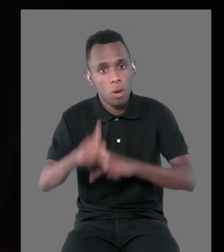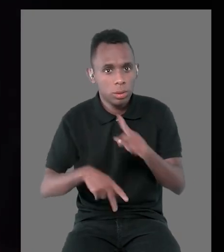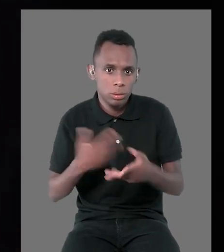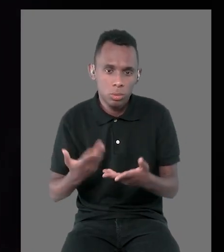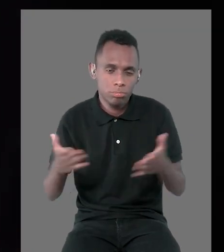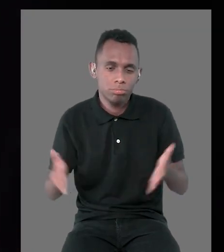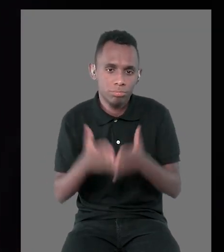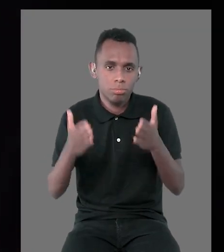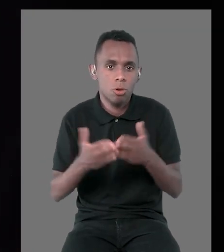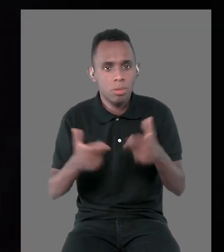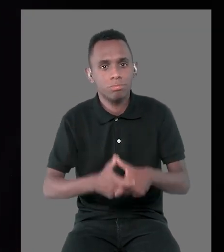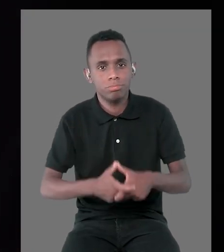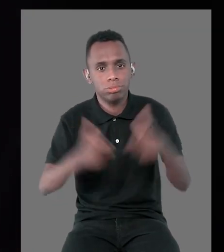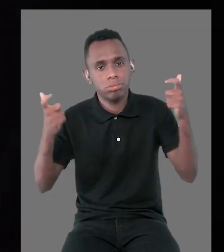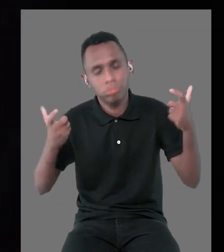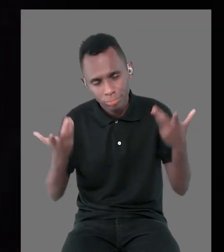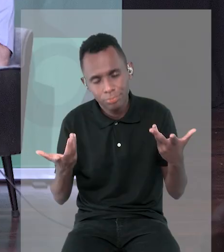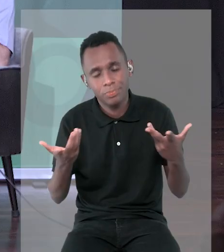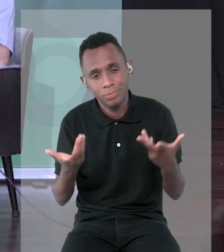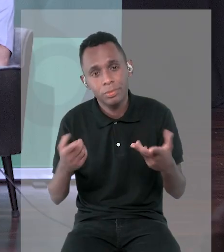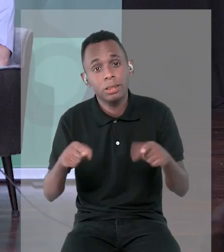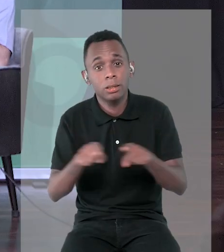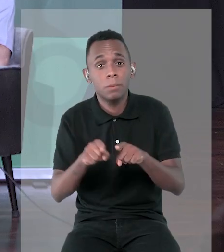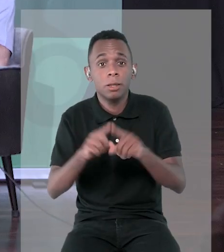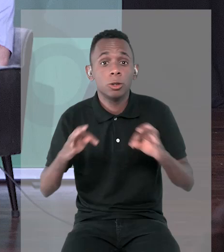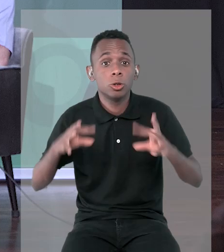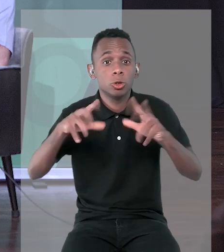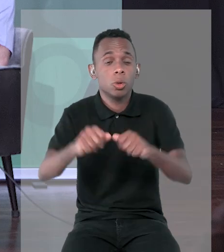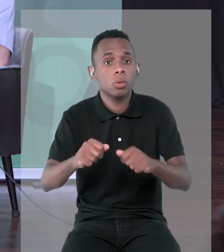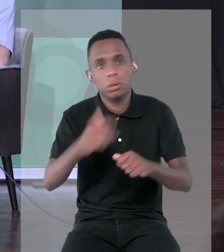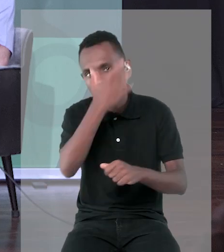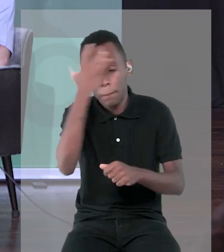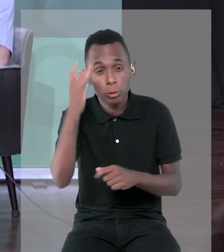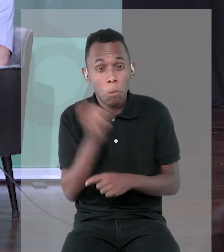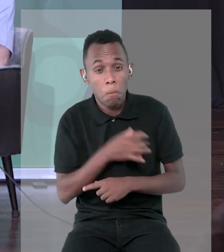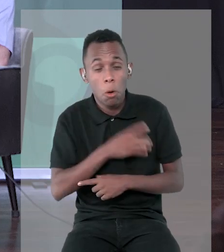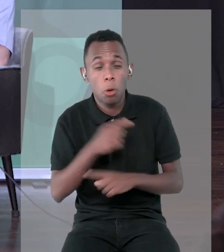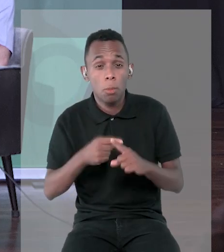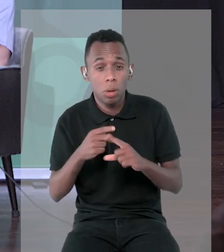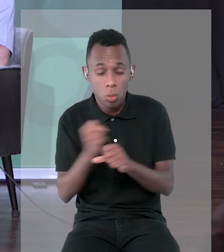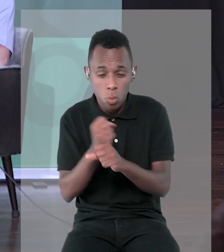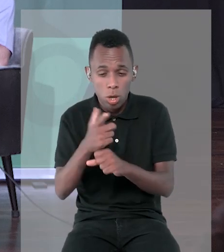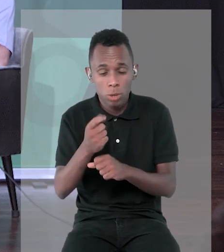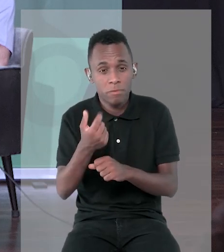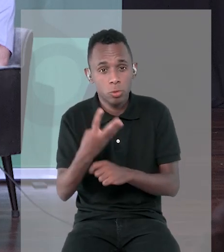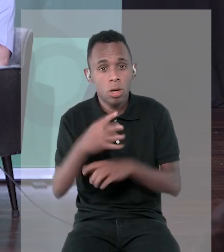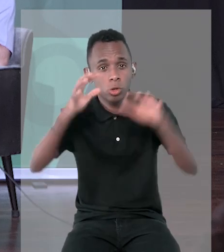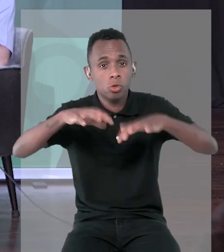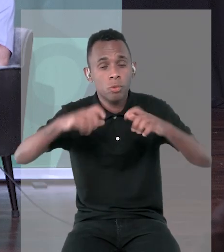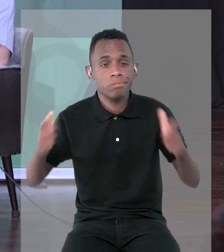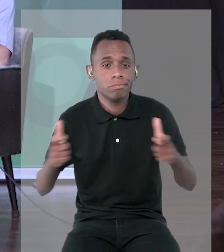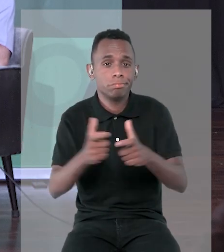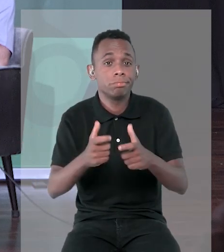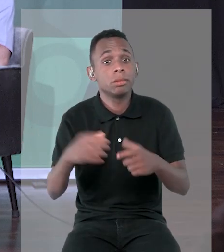que apodrece todo ano, onde todo mundo agora está com muito medo. Esse ano choveu muito pouco e estamos vivendo uma